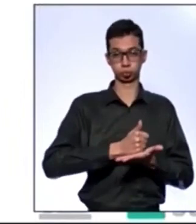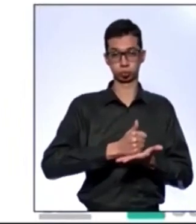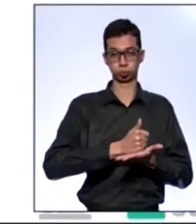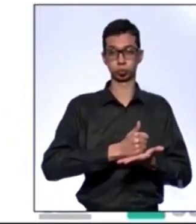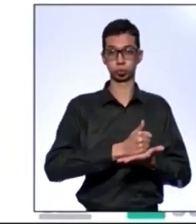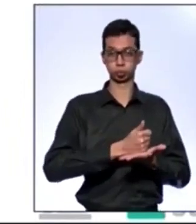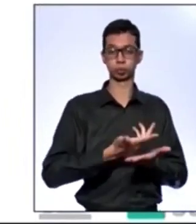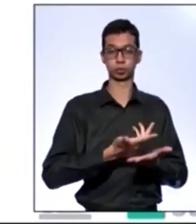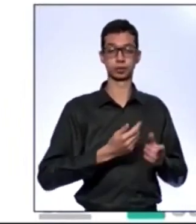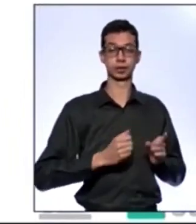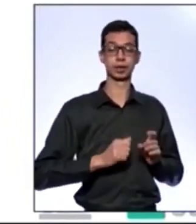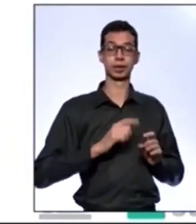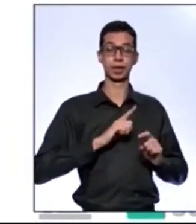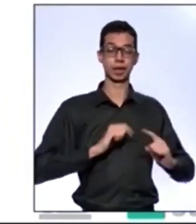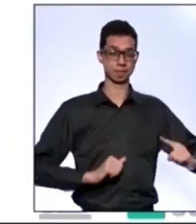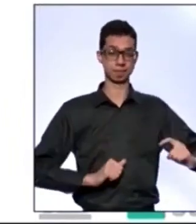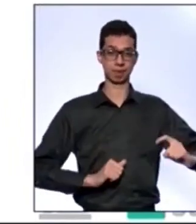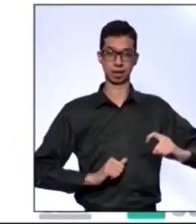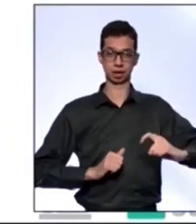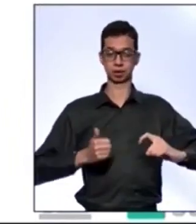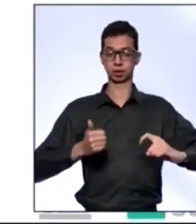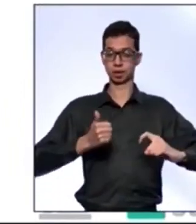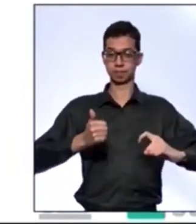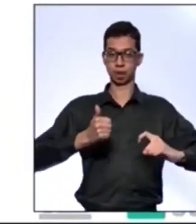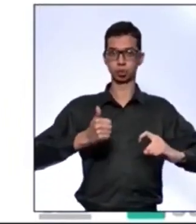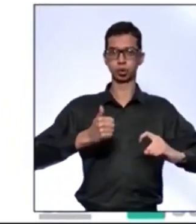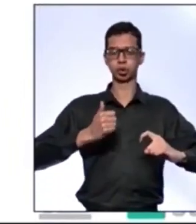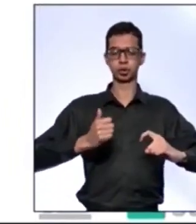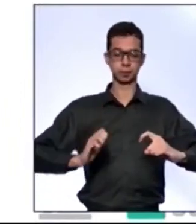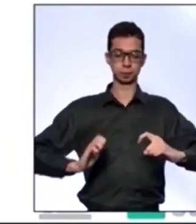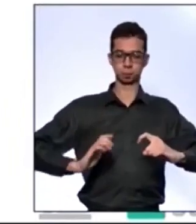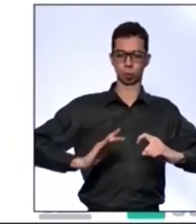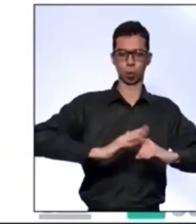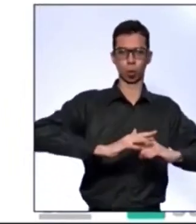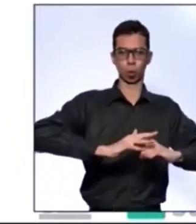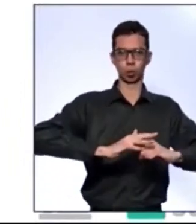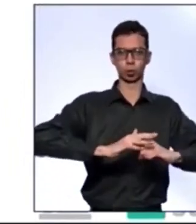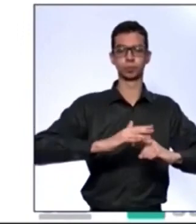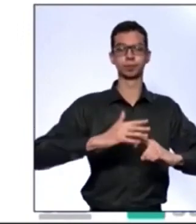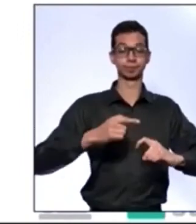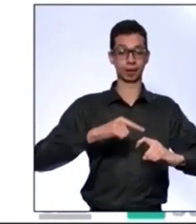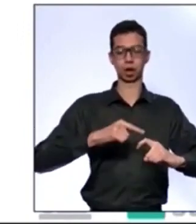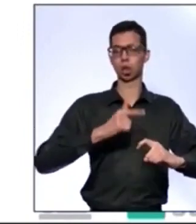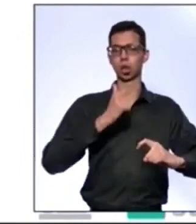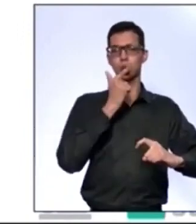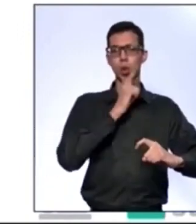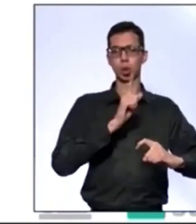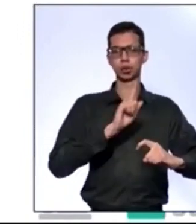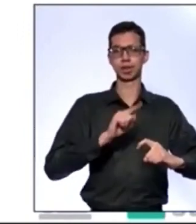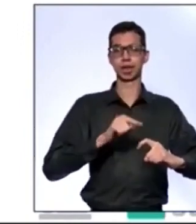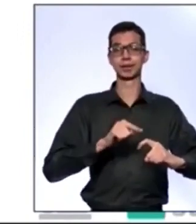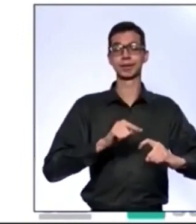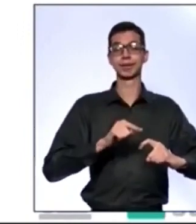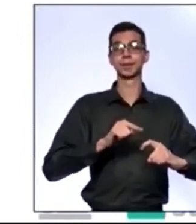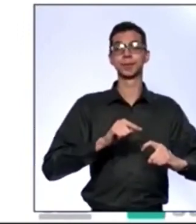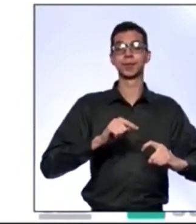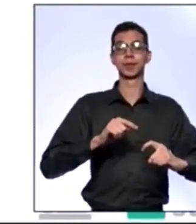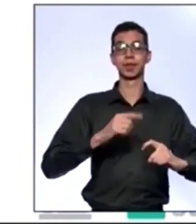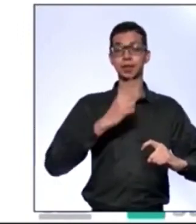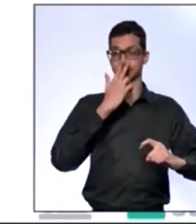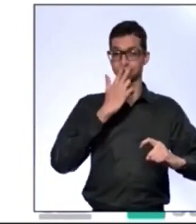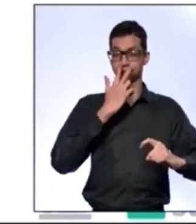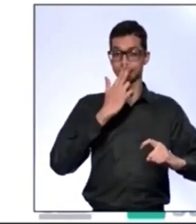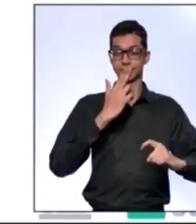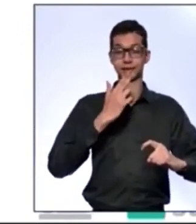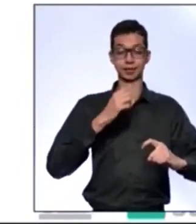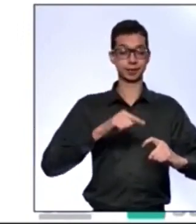vai conseguir ter uma reação química nela. Se essa reação química for vital e ela